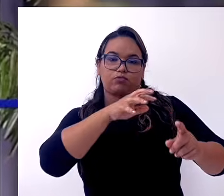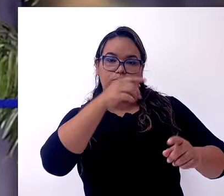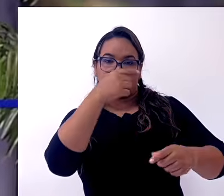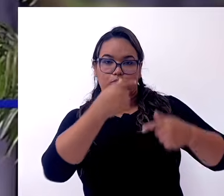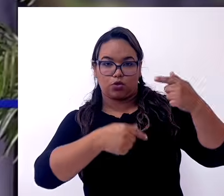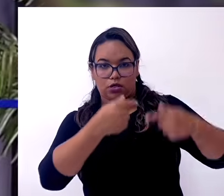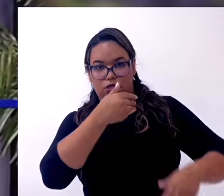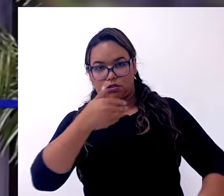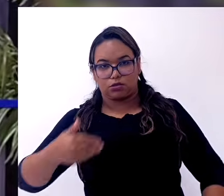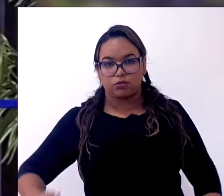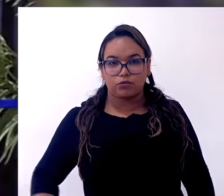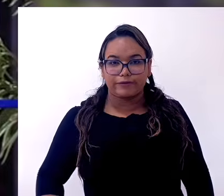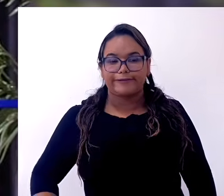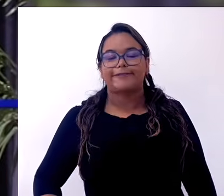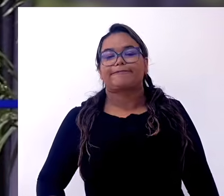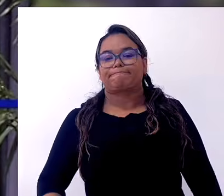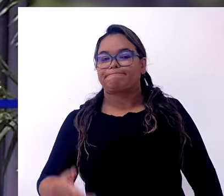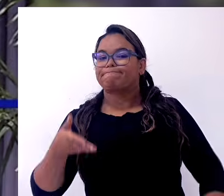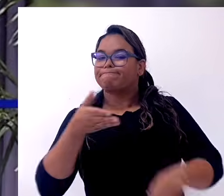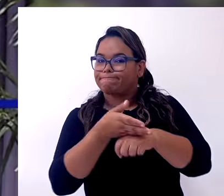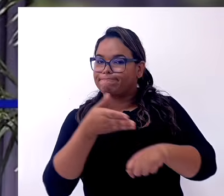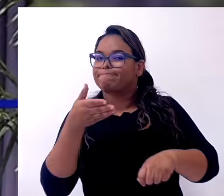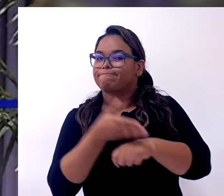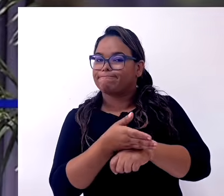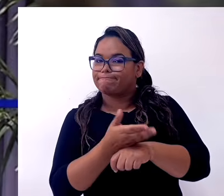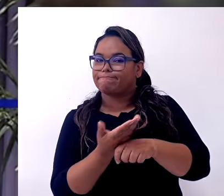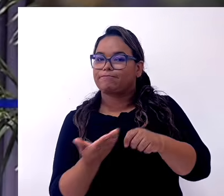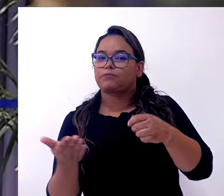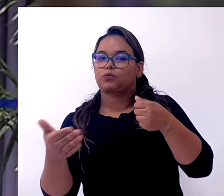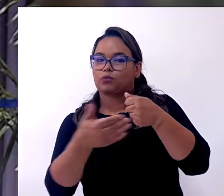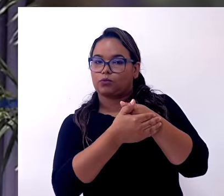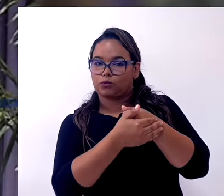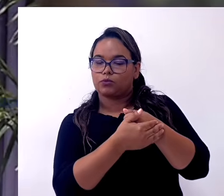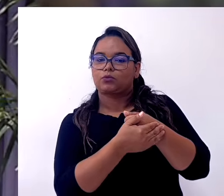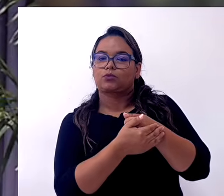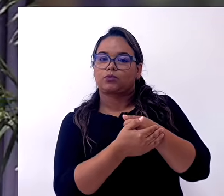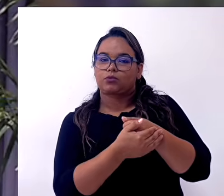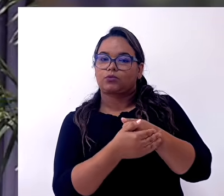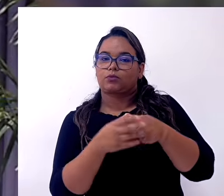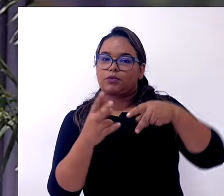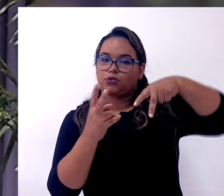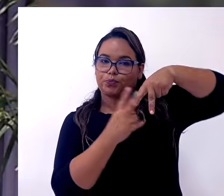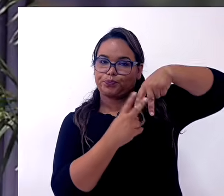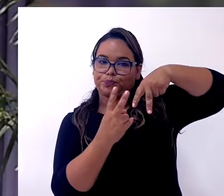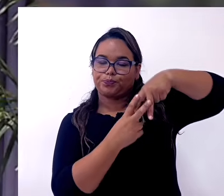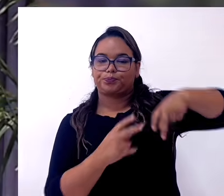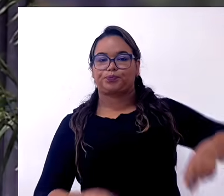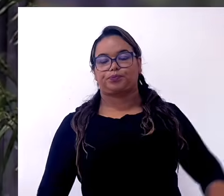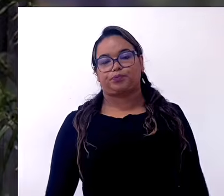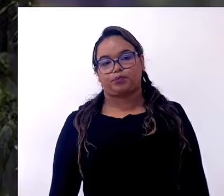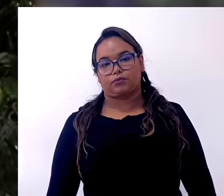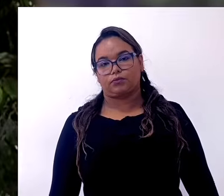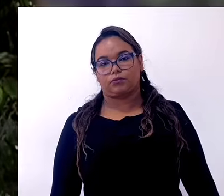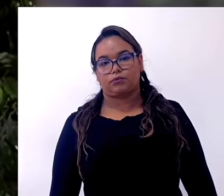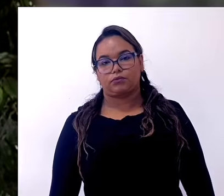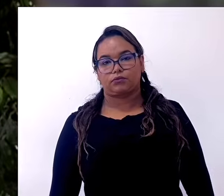crianças. Se alguma coisa pode ganhar a simpatia do povo, bem, são estas pessoas.